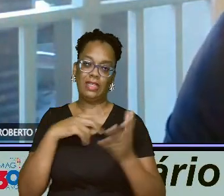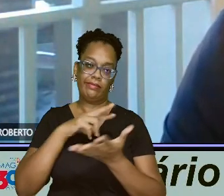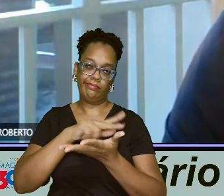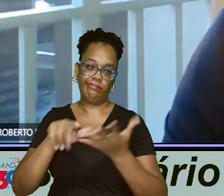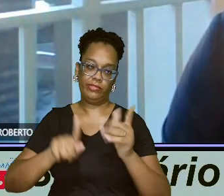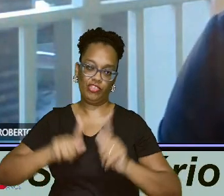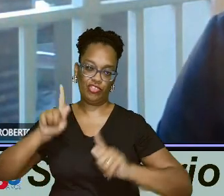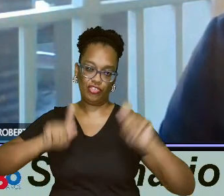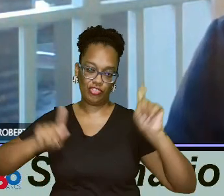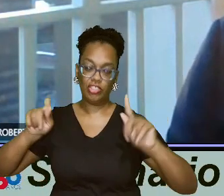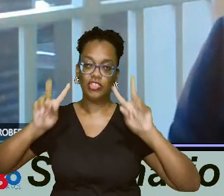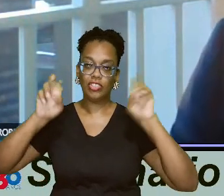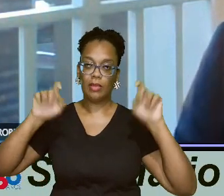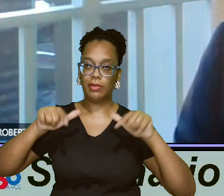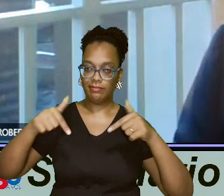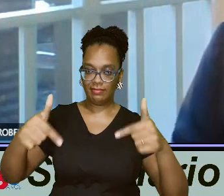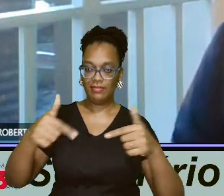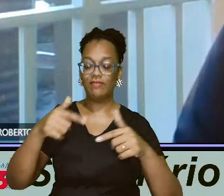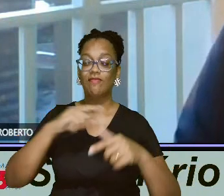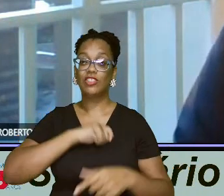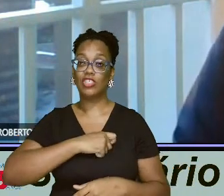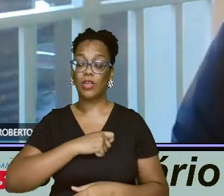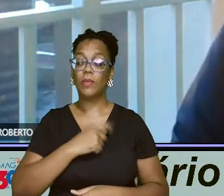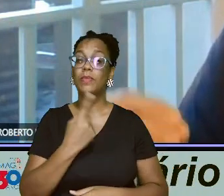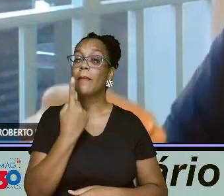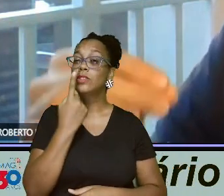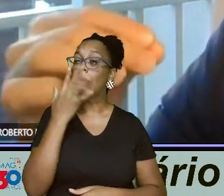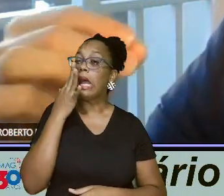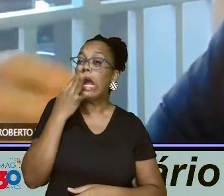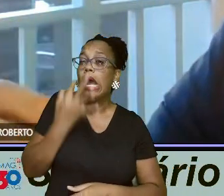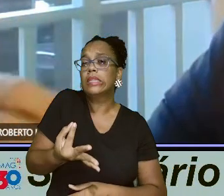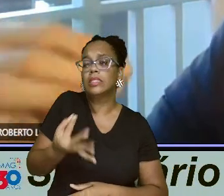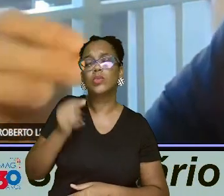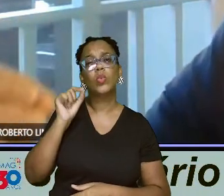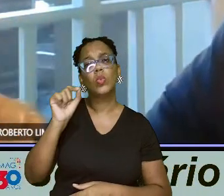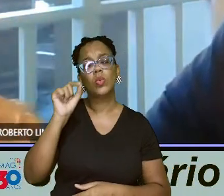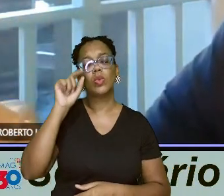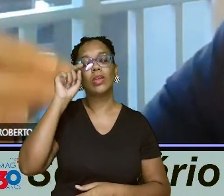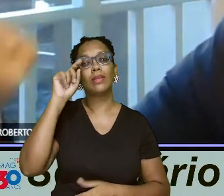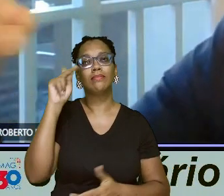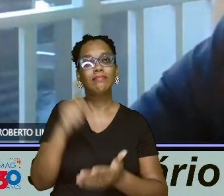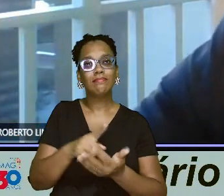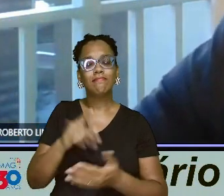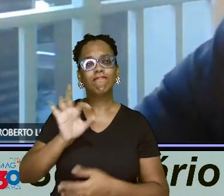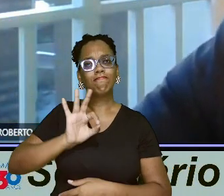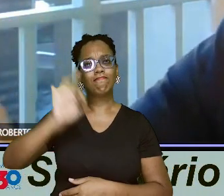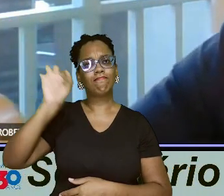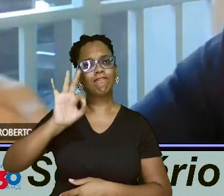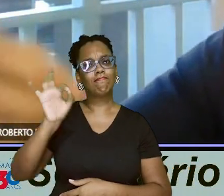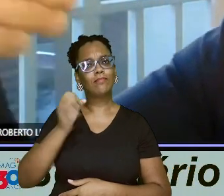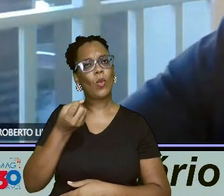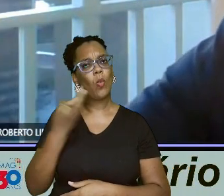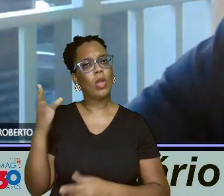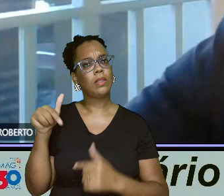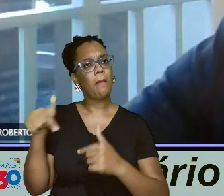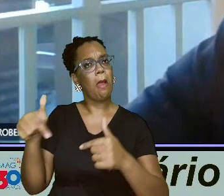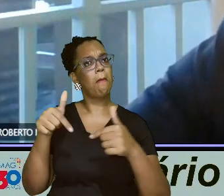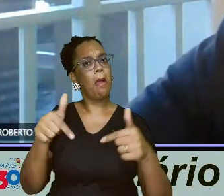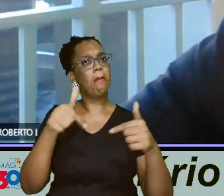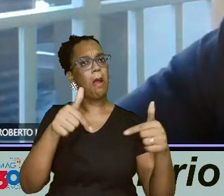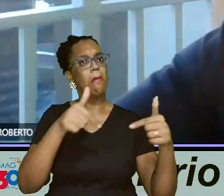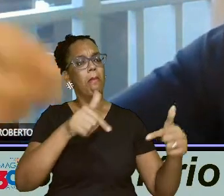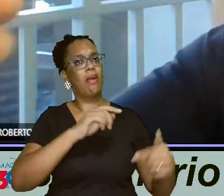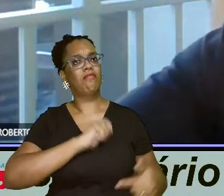execução fiscal, mas uma que chama muita atenção é justamente o percentual de execuções fiscais que, de fato,